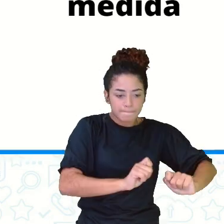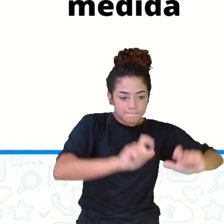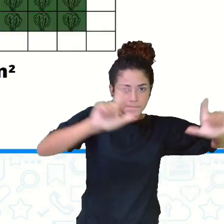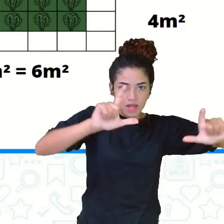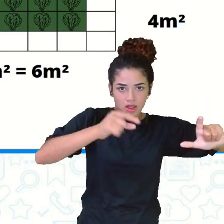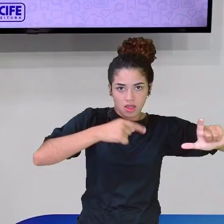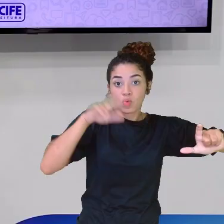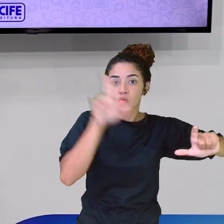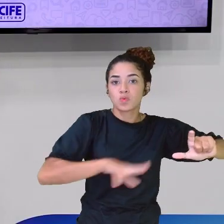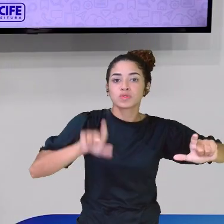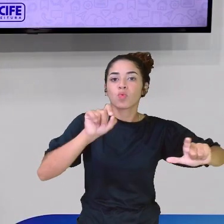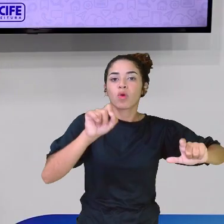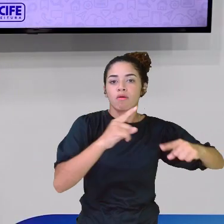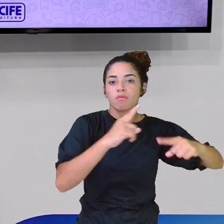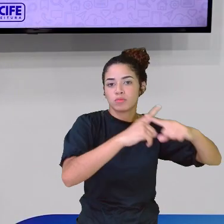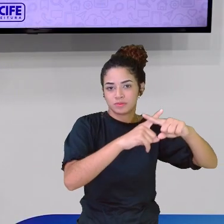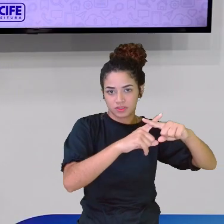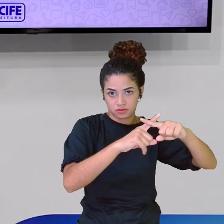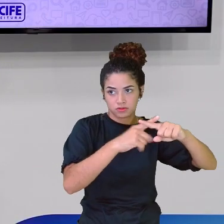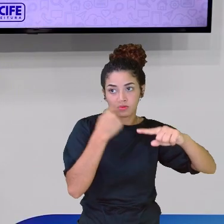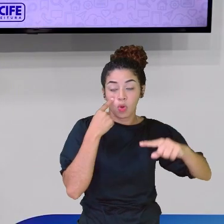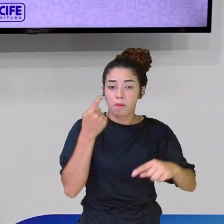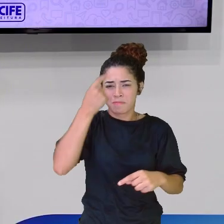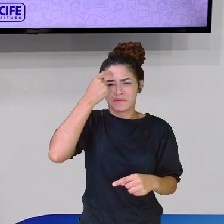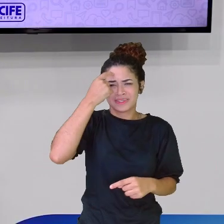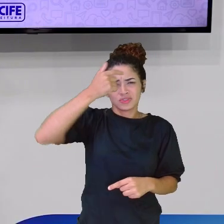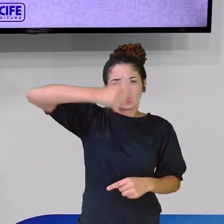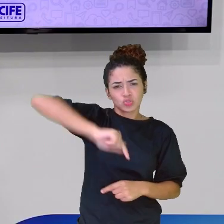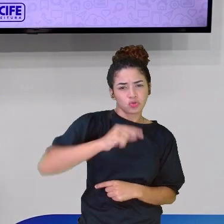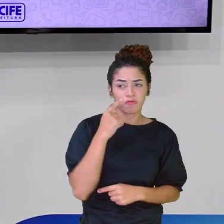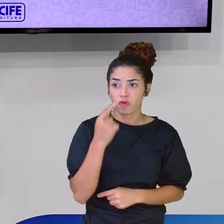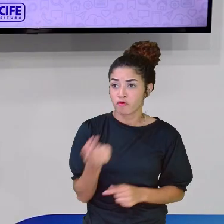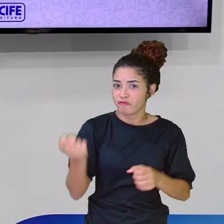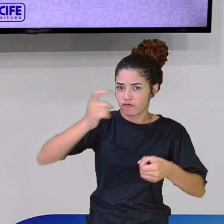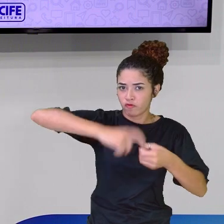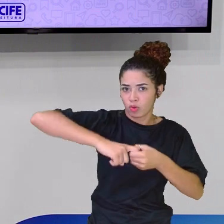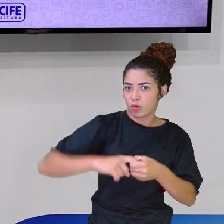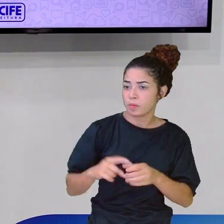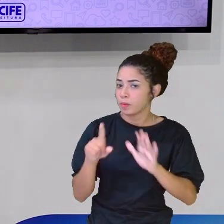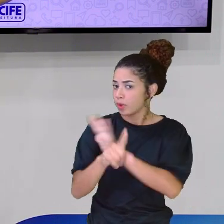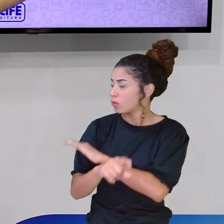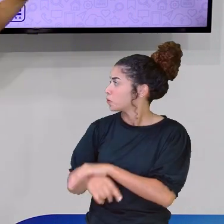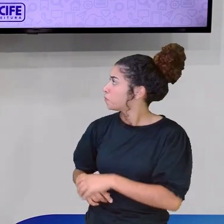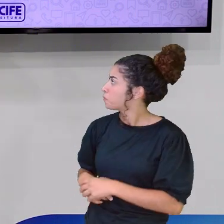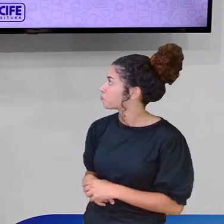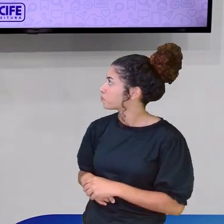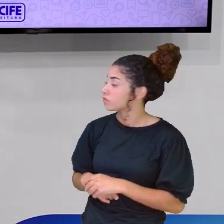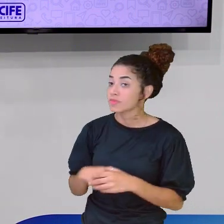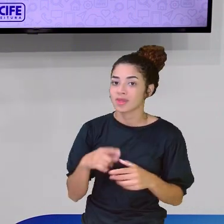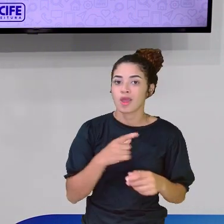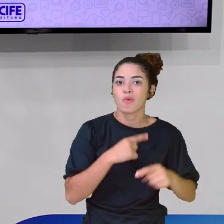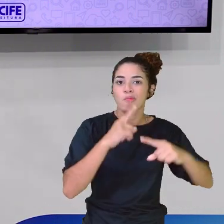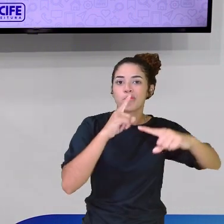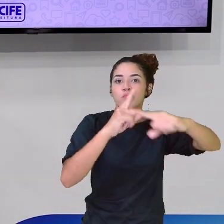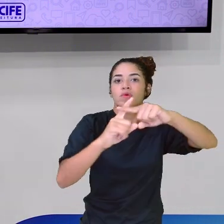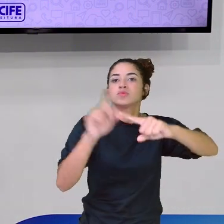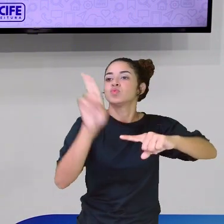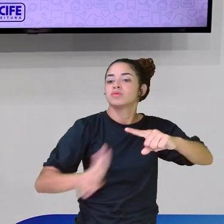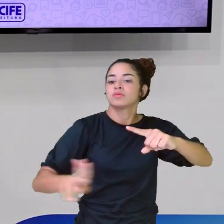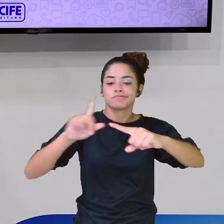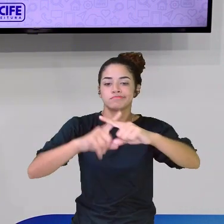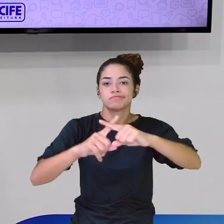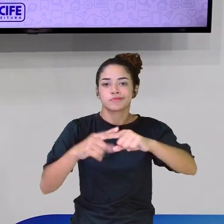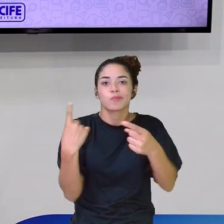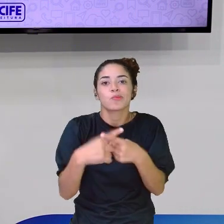pensa comigo aqui, vou voltar na questão de Pedro. Eu multipliquei que eu quero ampliar, ele me disse